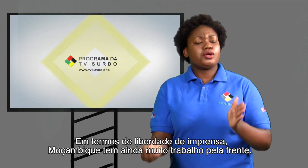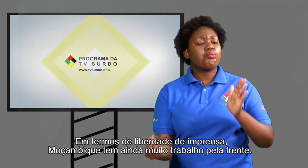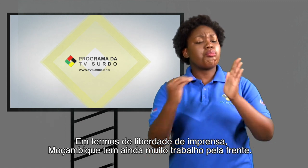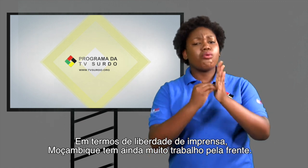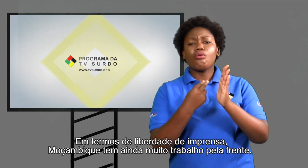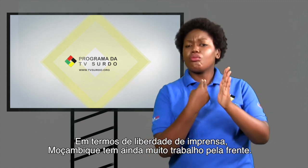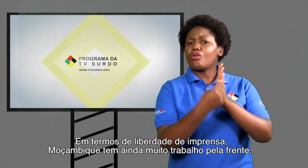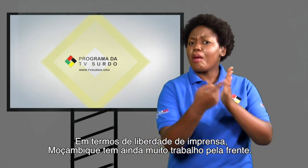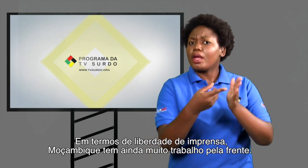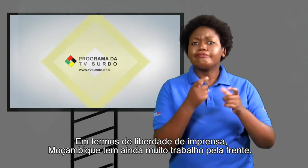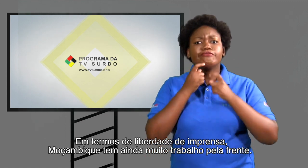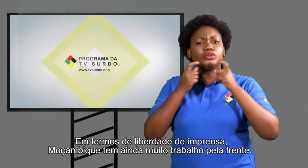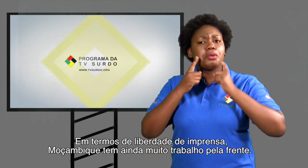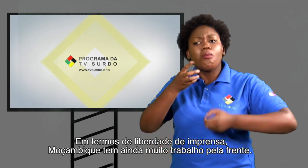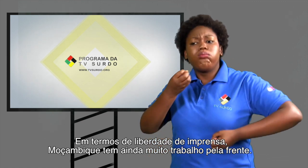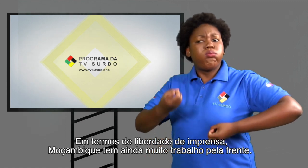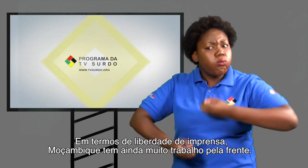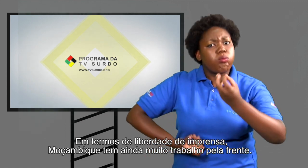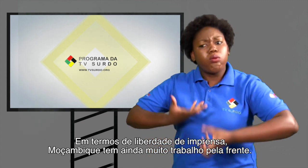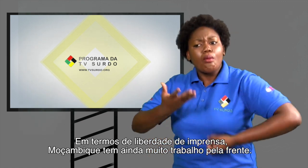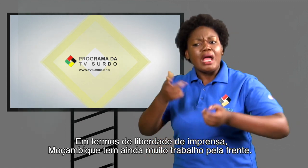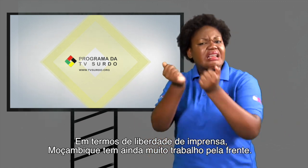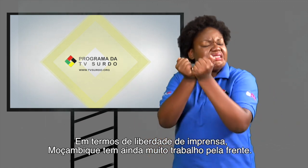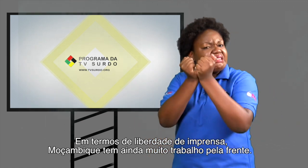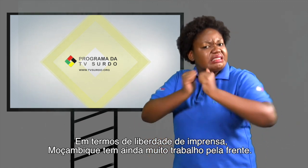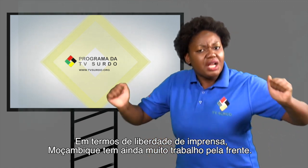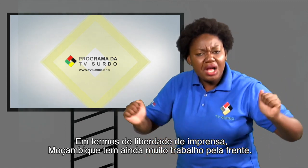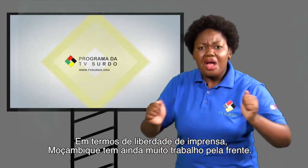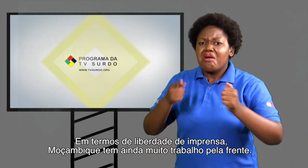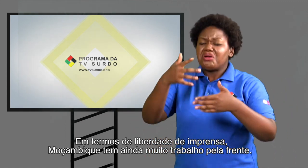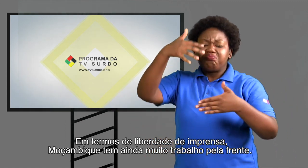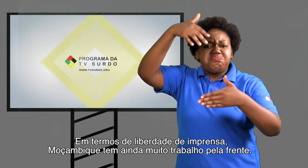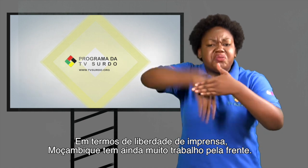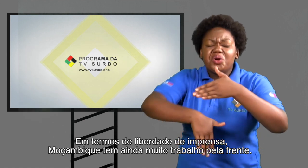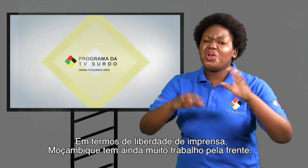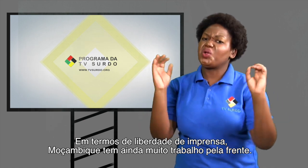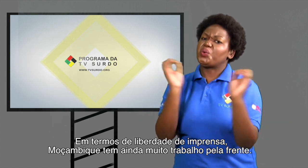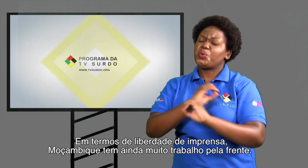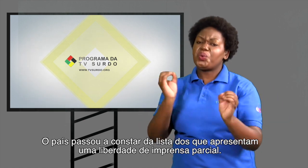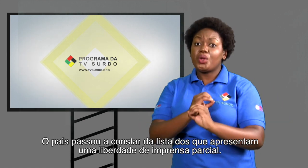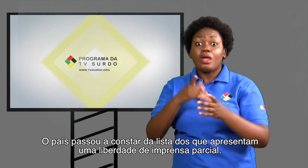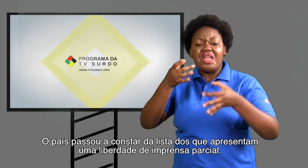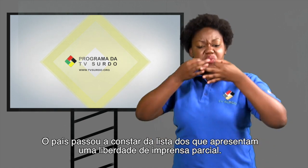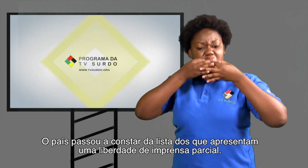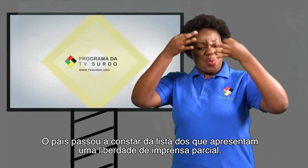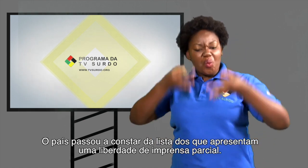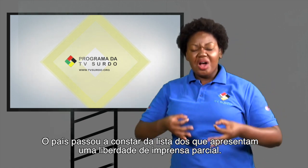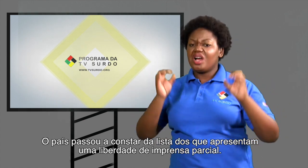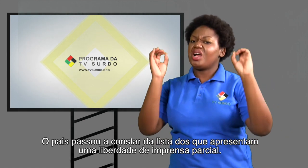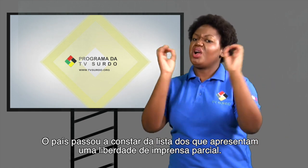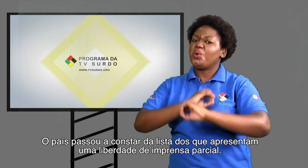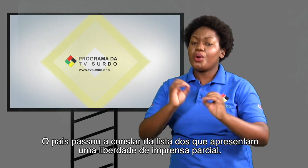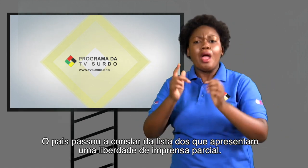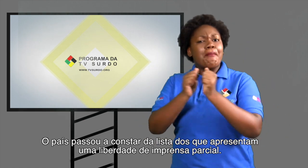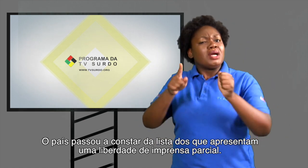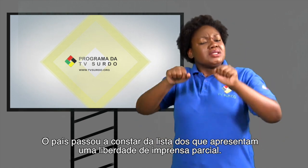Em termos de liberdade de imprensa, Moçambique tem ainda muito trabalho pela frente. O país passou